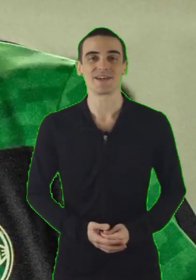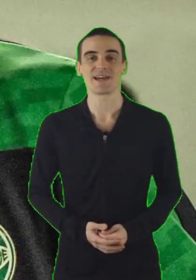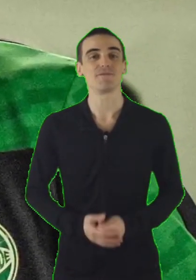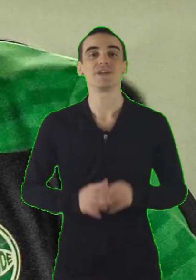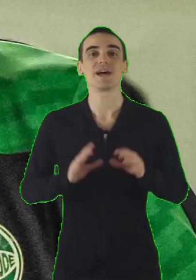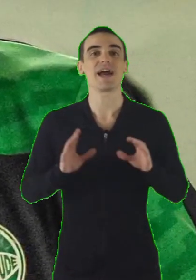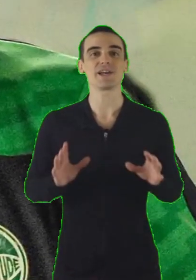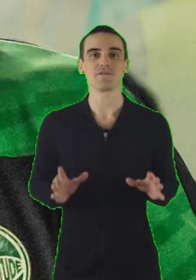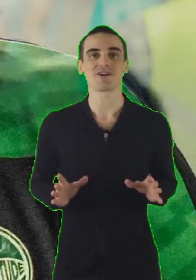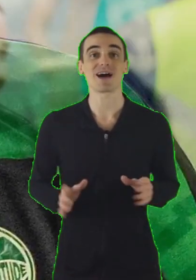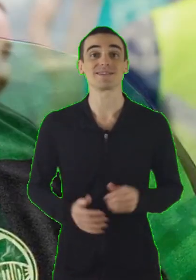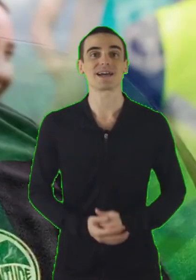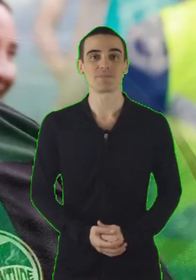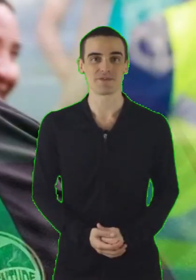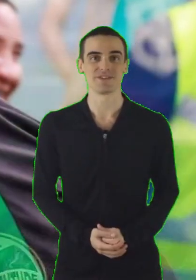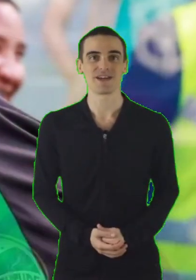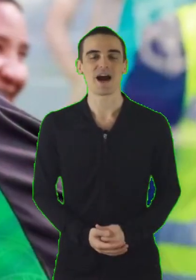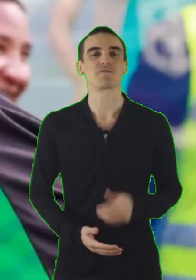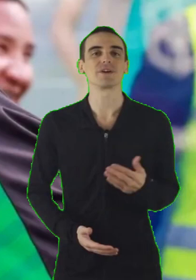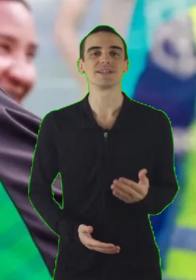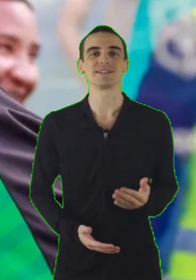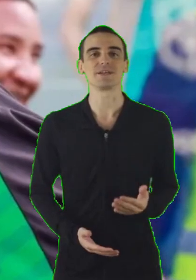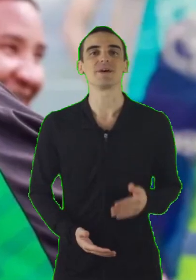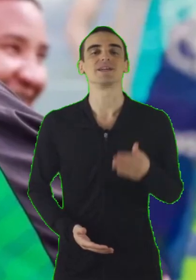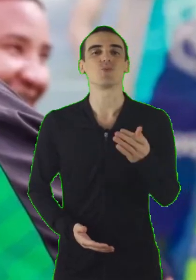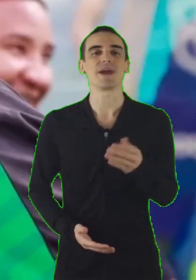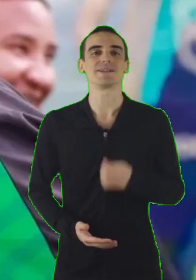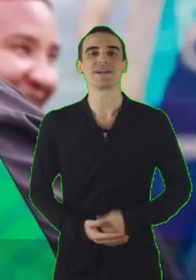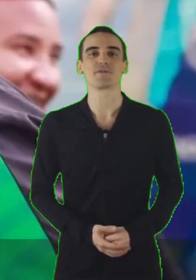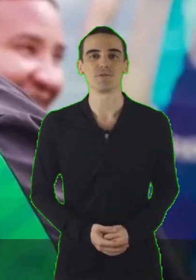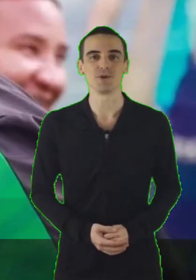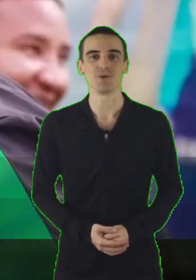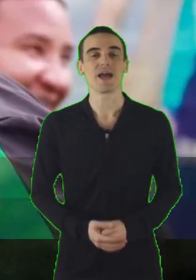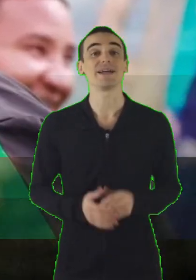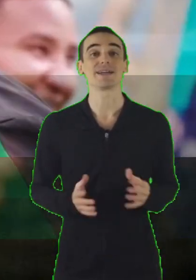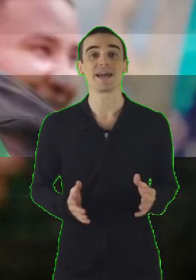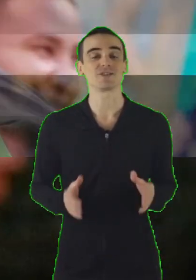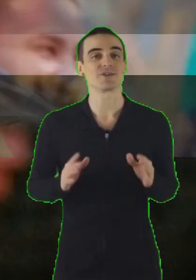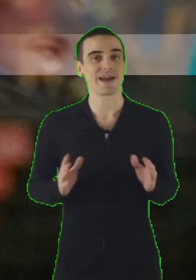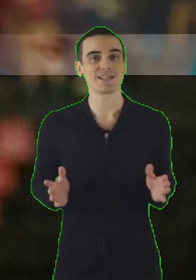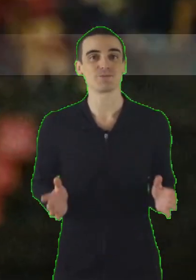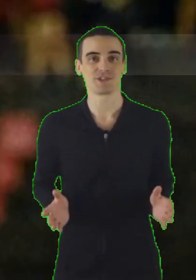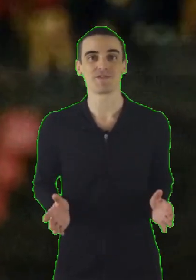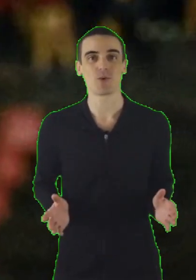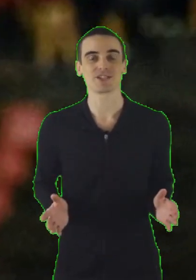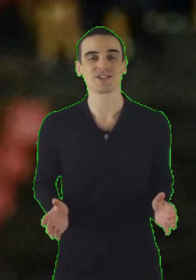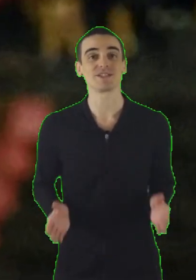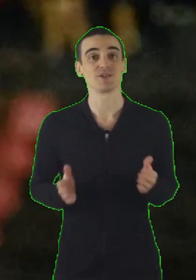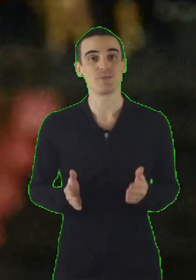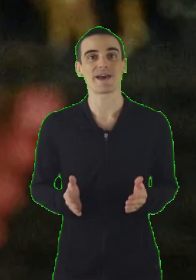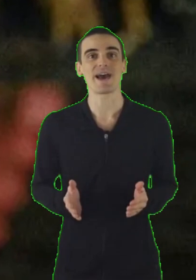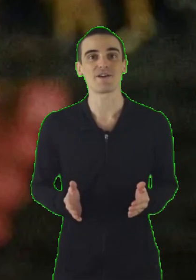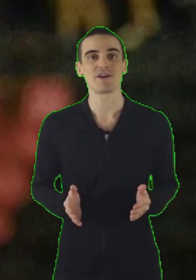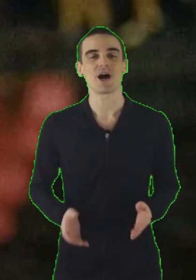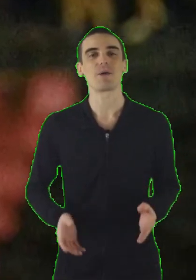SAF, especialmente a Paulo André. O dirigente cruzeirense já havia demonstrado apreço pelo trabalho do treinador antes mesmo de ser